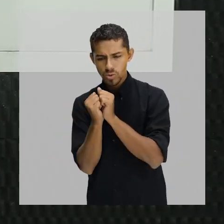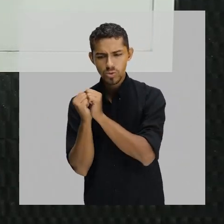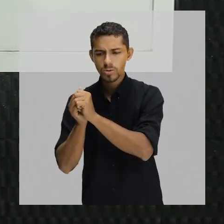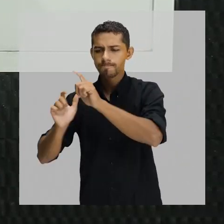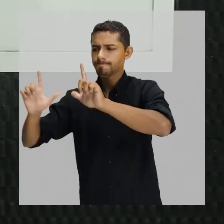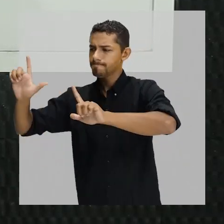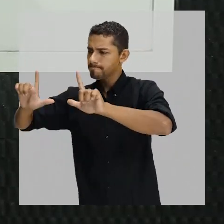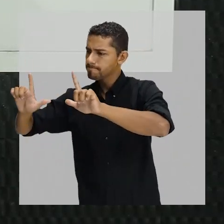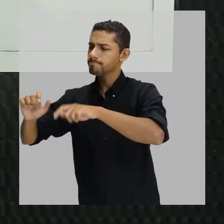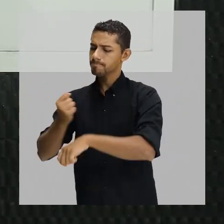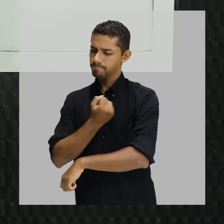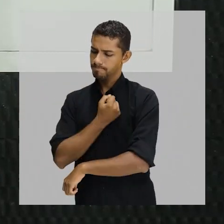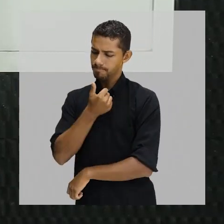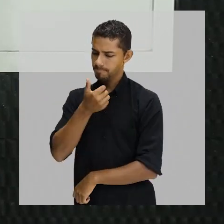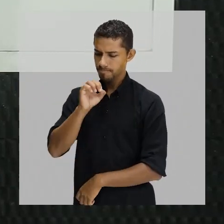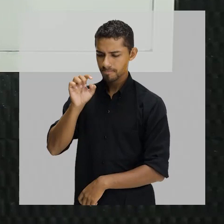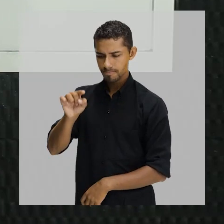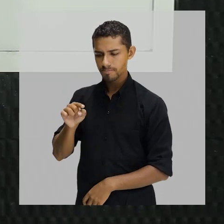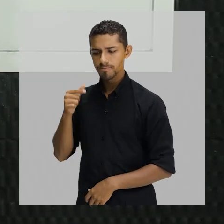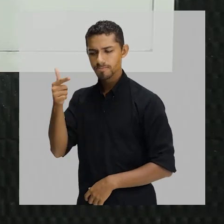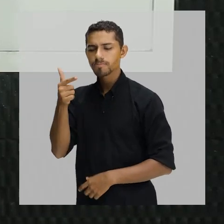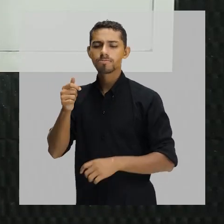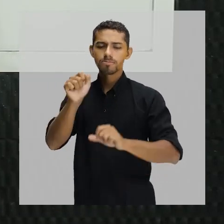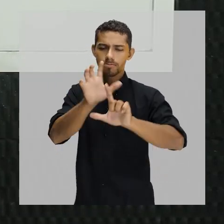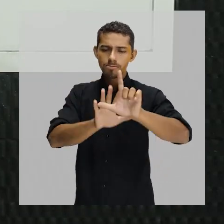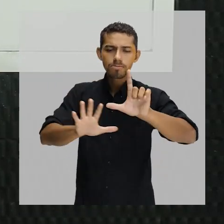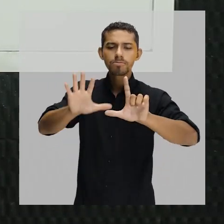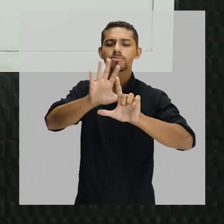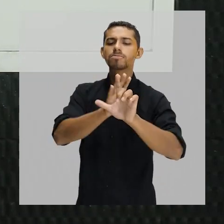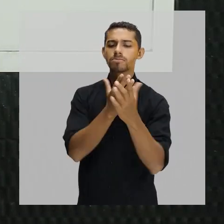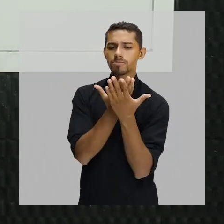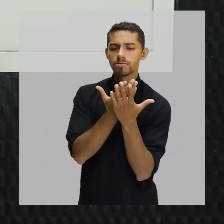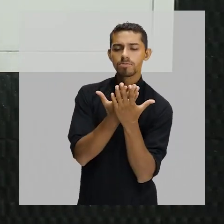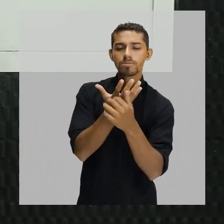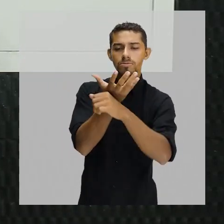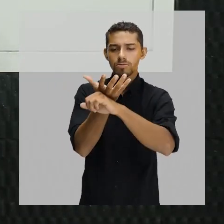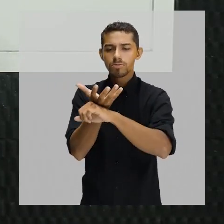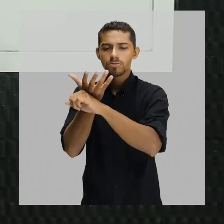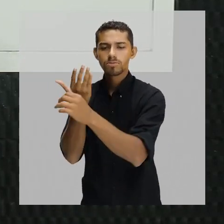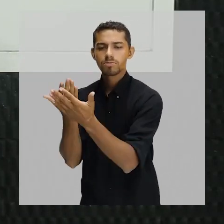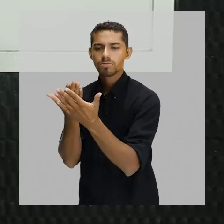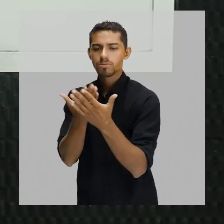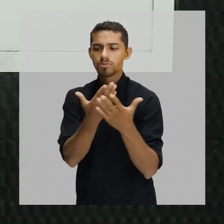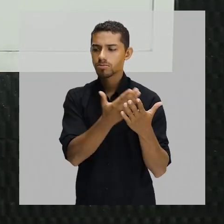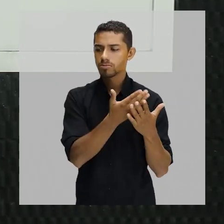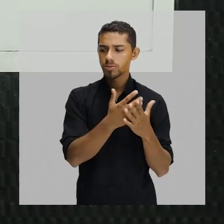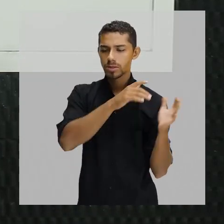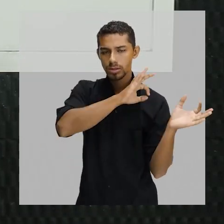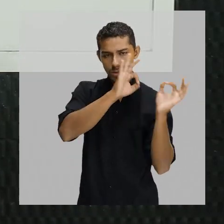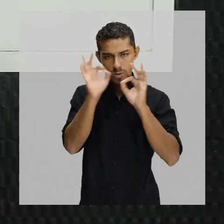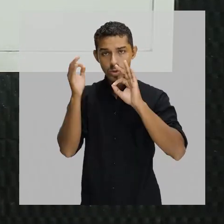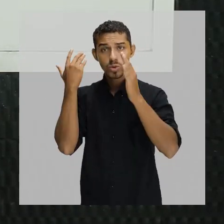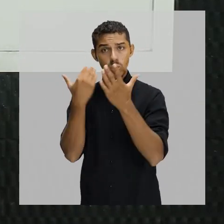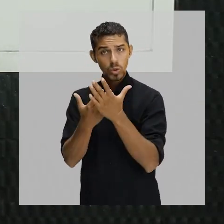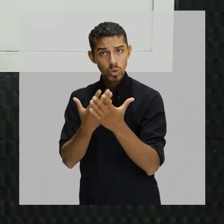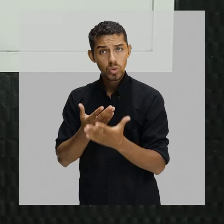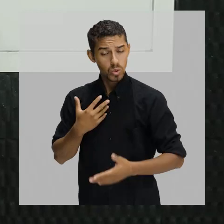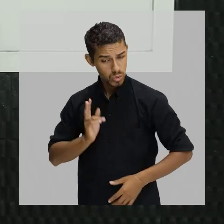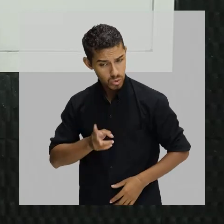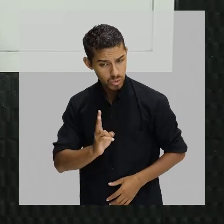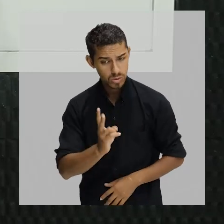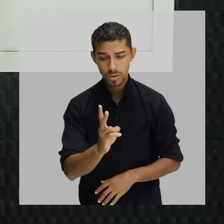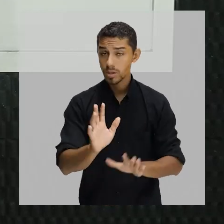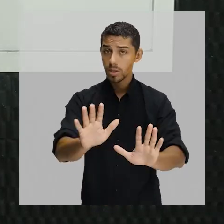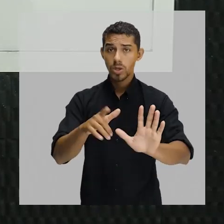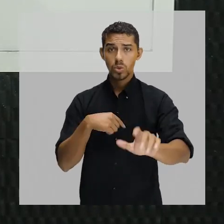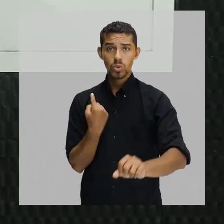uma investigaçãozinha ali na plataforma, veja as aulas sobre isso. Continue estudando, que é importante. Não nos